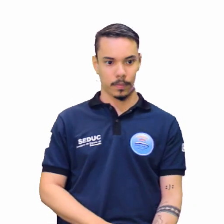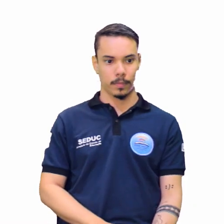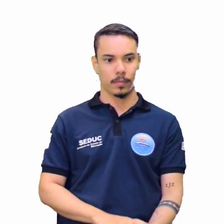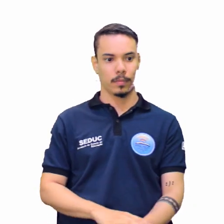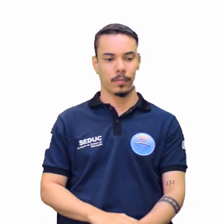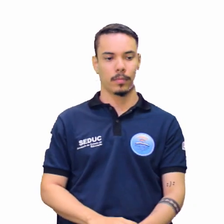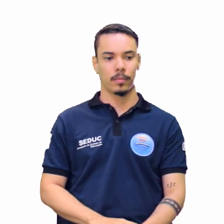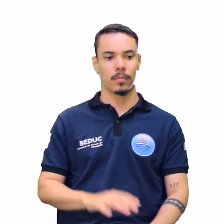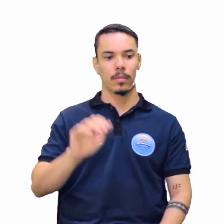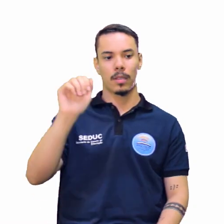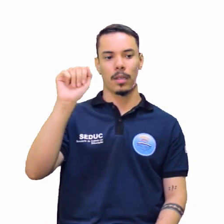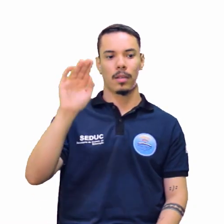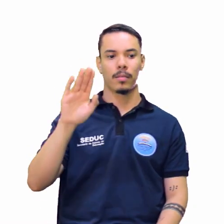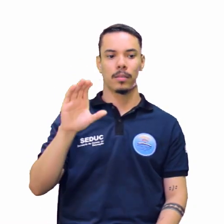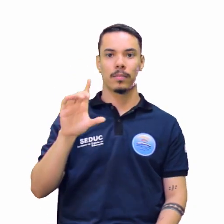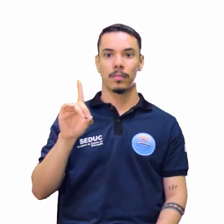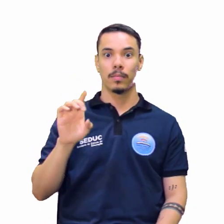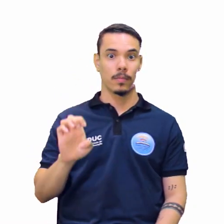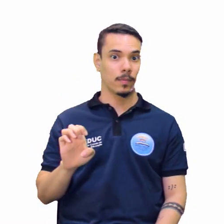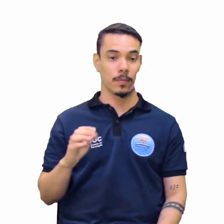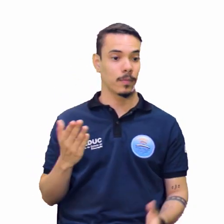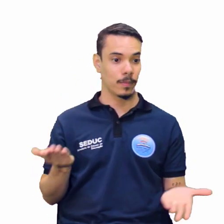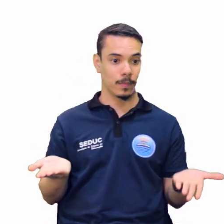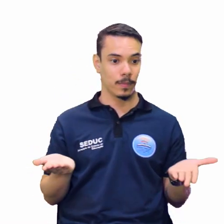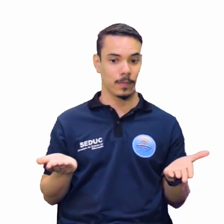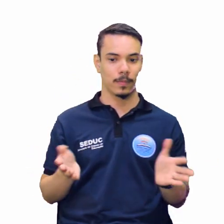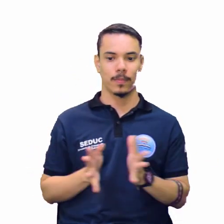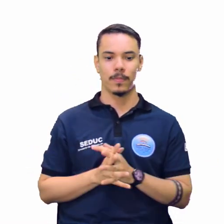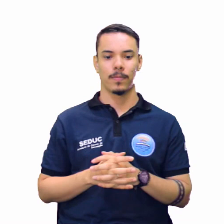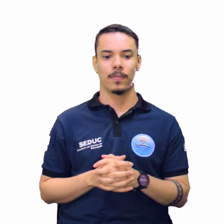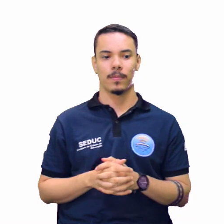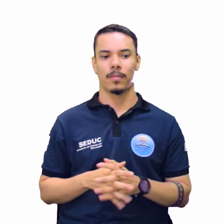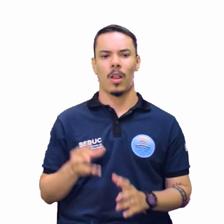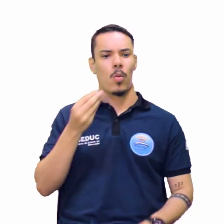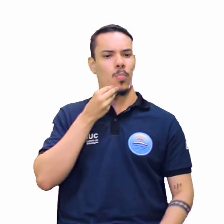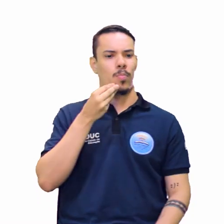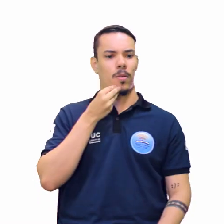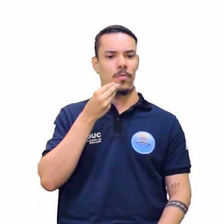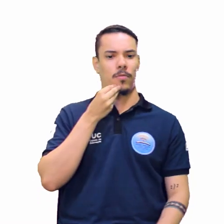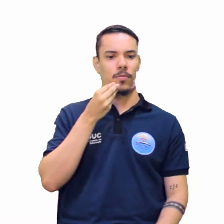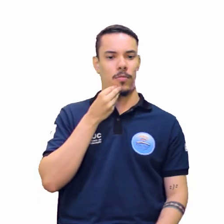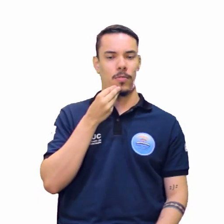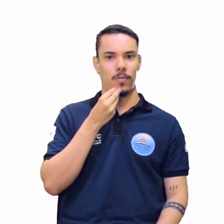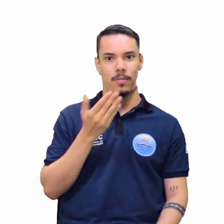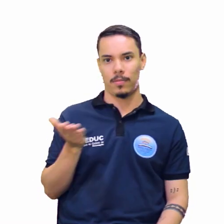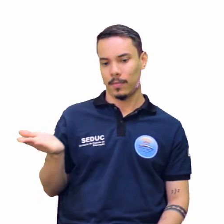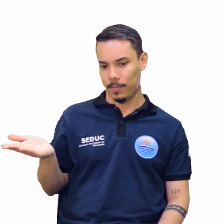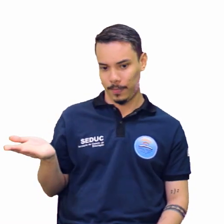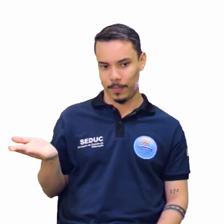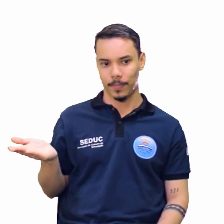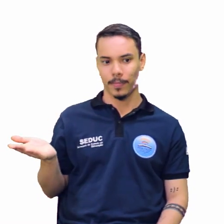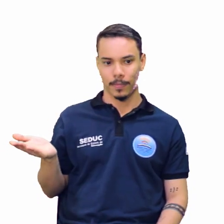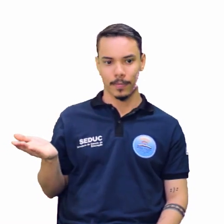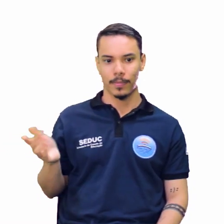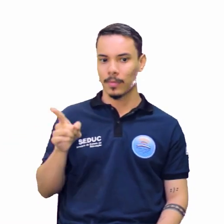a b c d ou e chegou aqui para você estava na cara mazinhos olha só ele não é